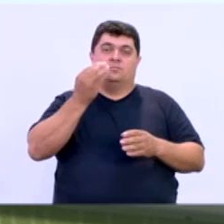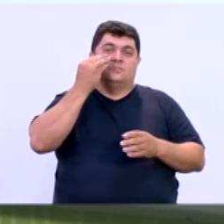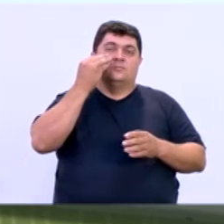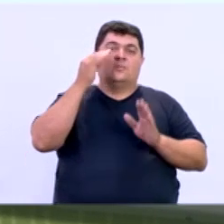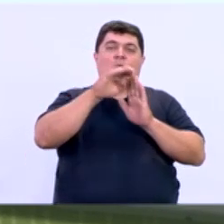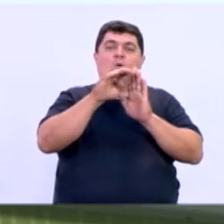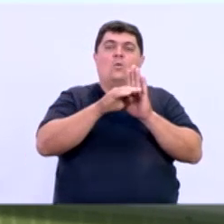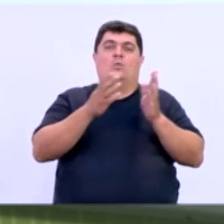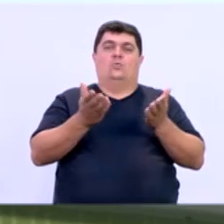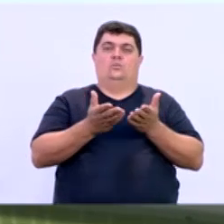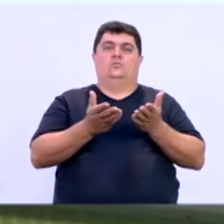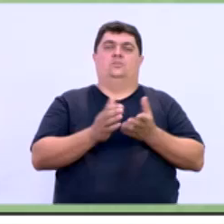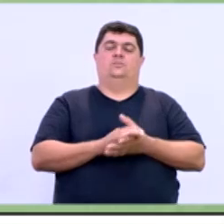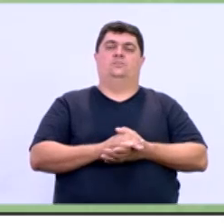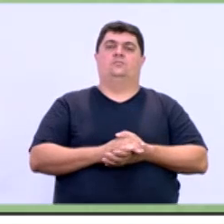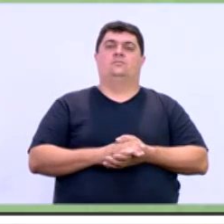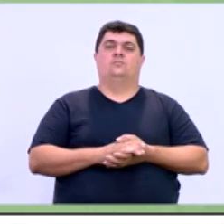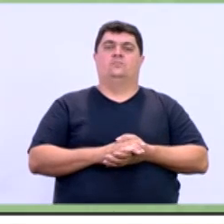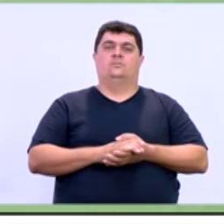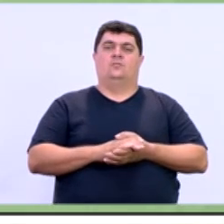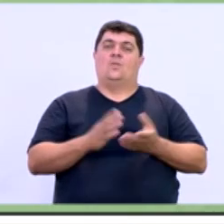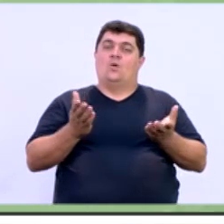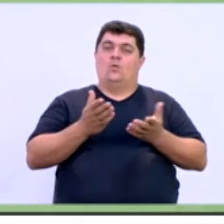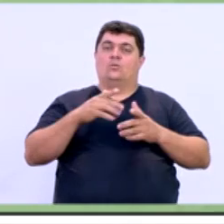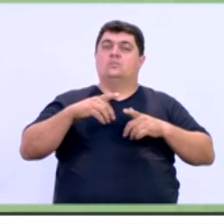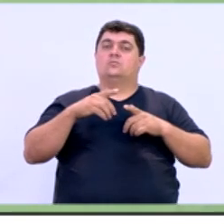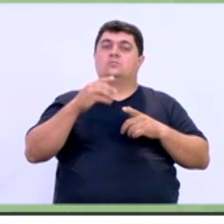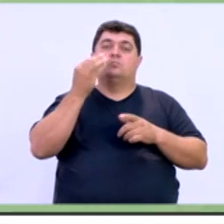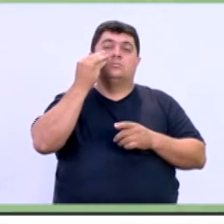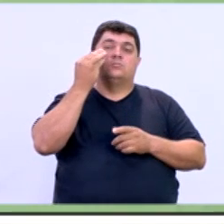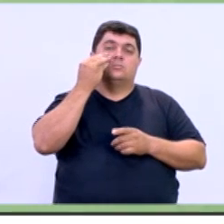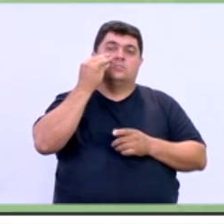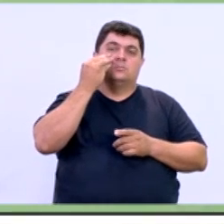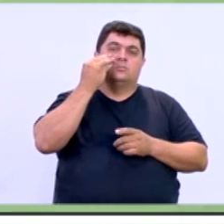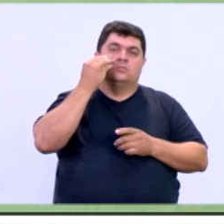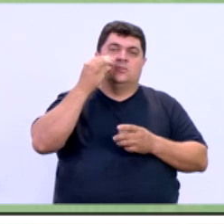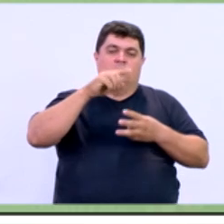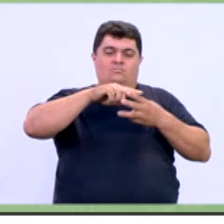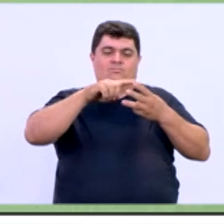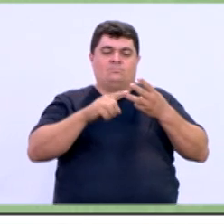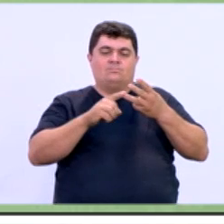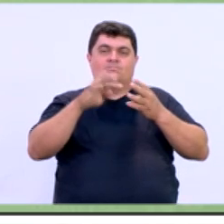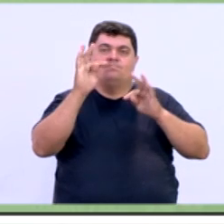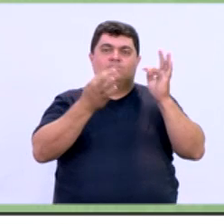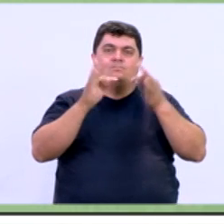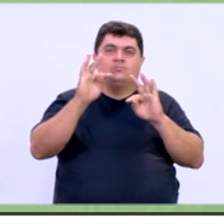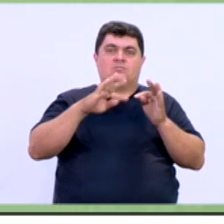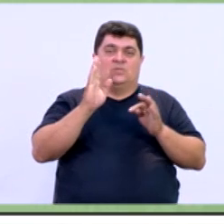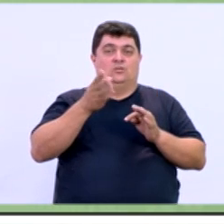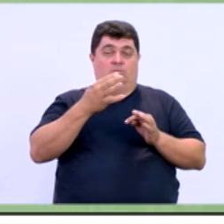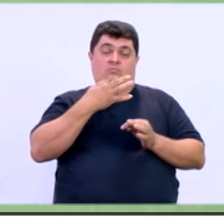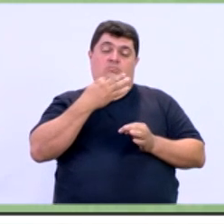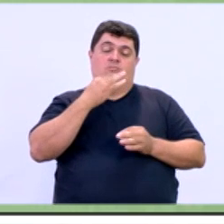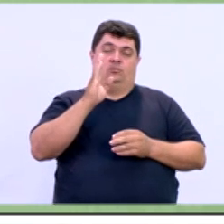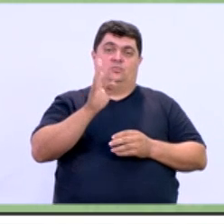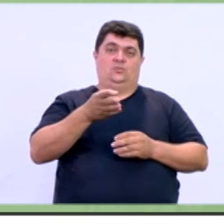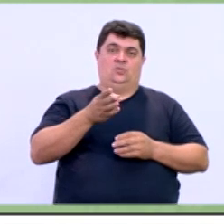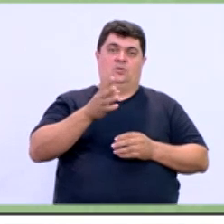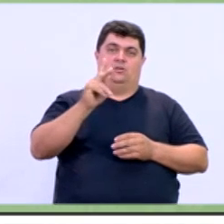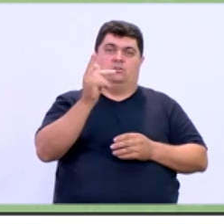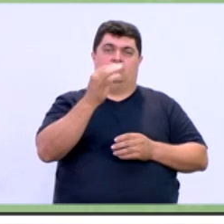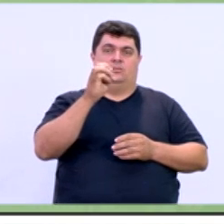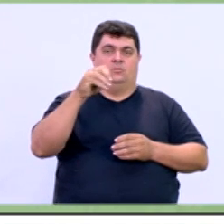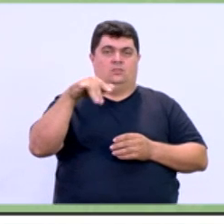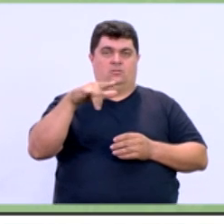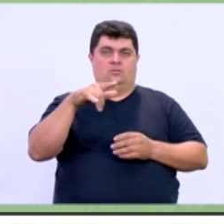ementa, Então, nós vamos trabalhar as três tecnologias que nós já tratamos,